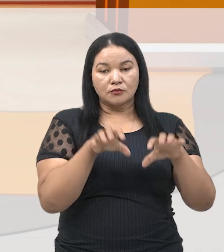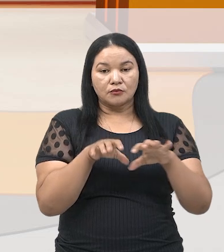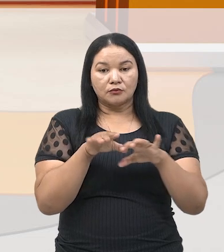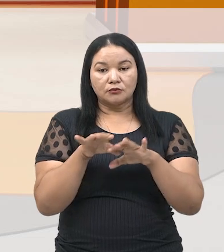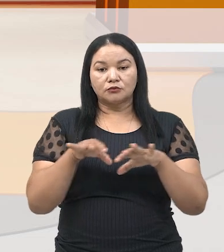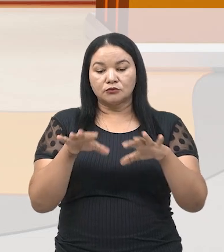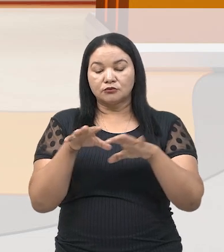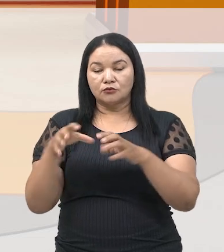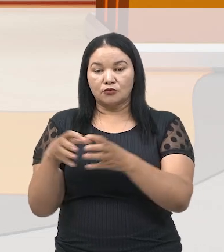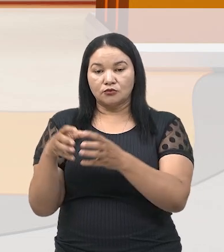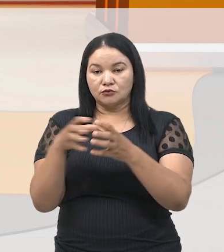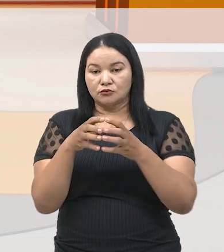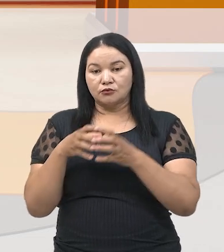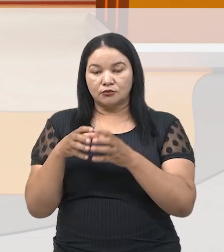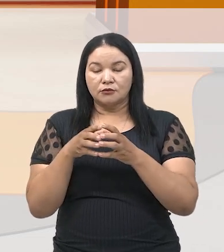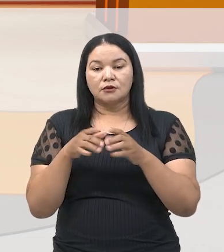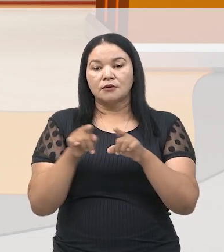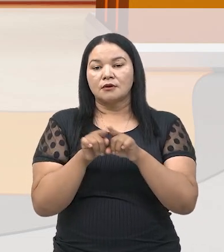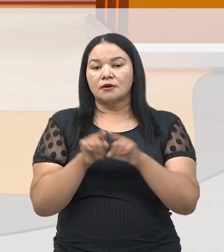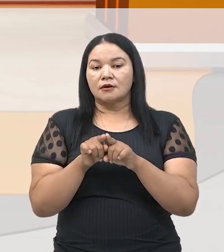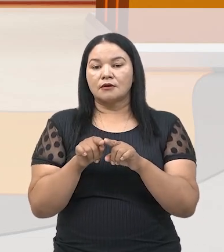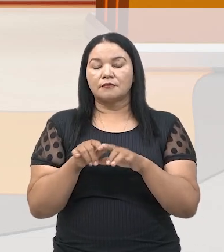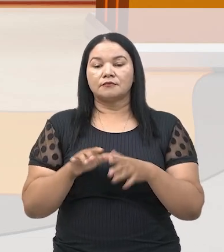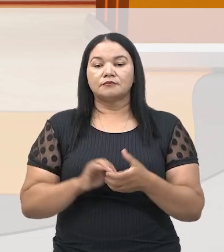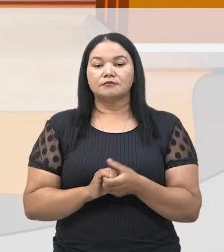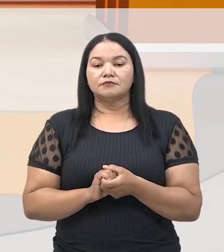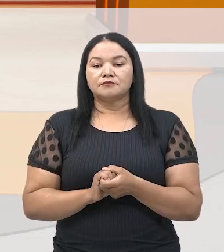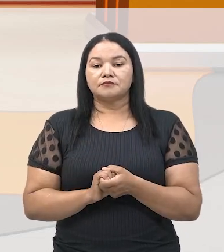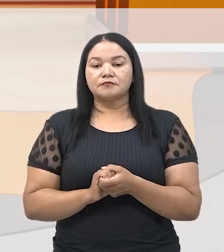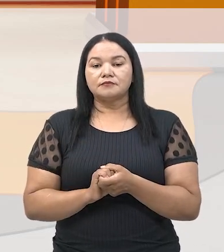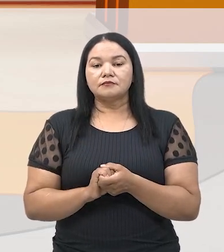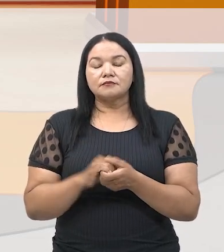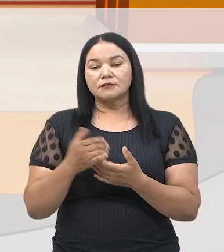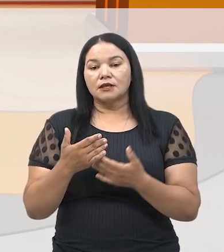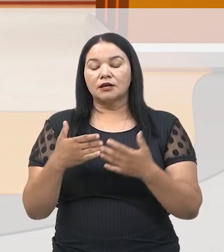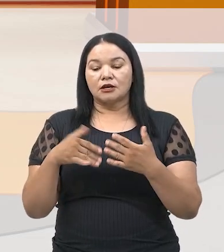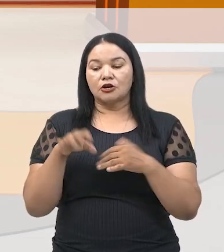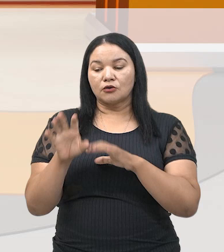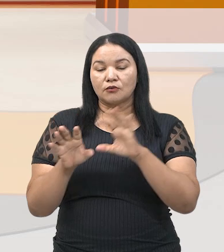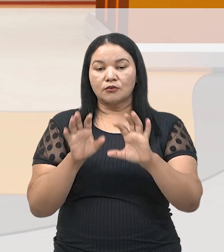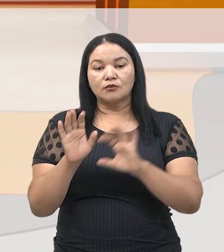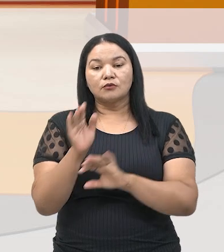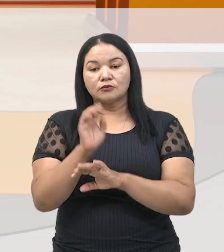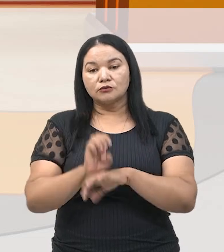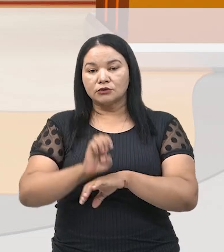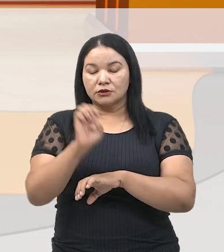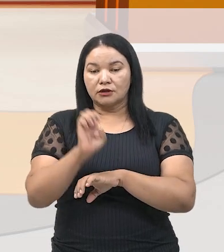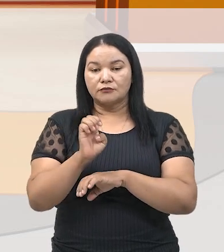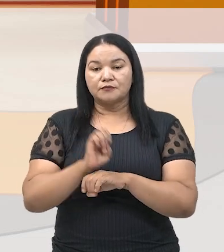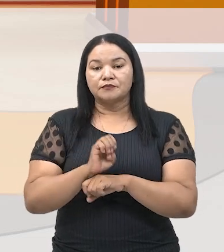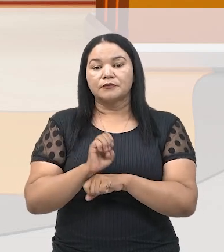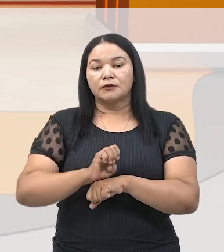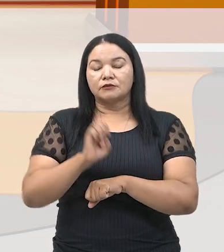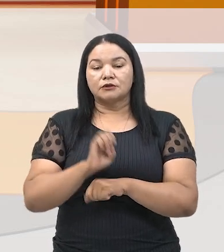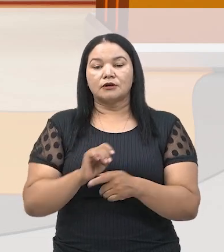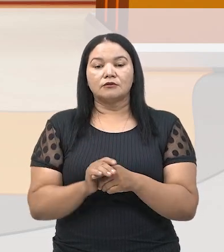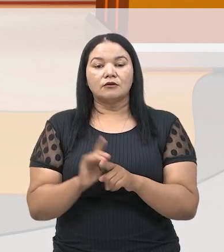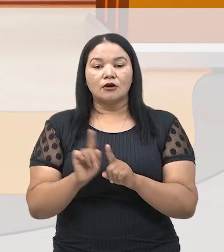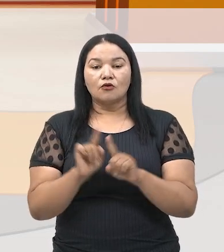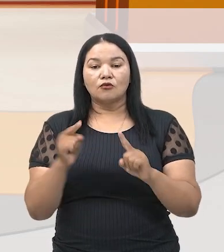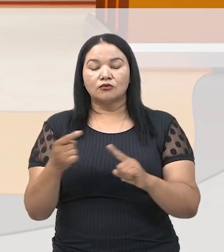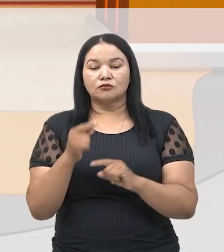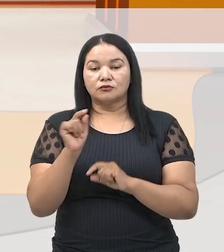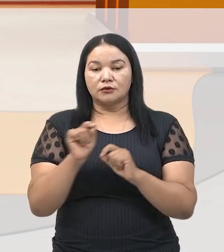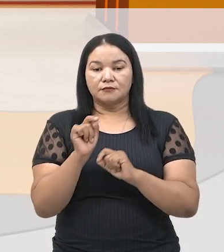a distribuição desse poder para vários estados membros, ok? A nossa próxima causa aí são